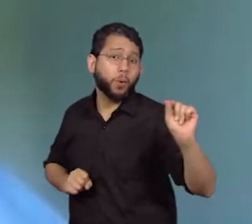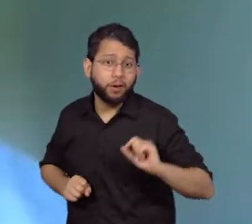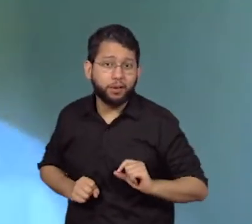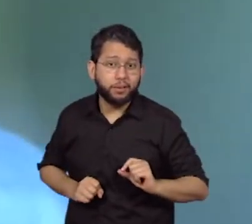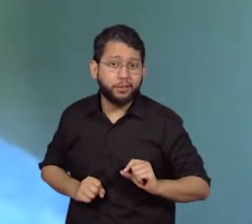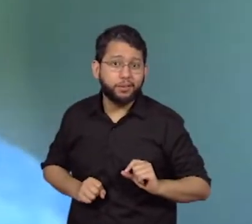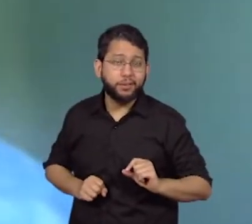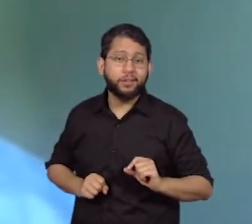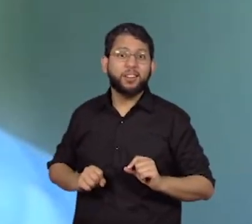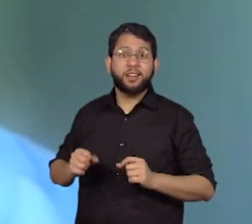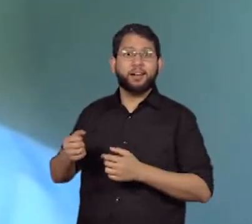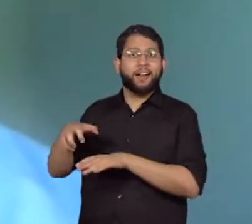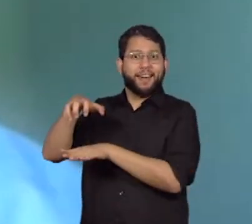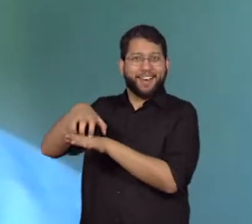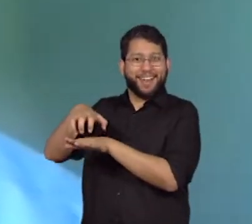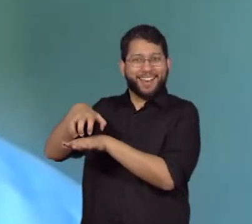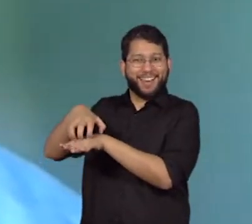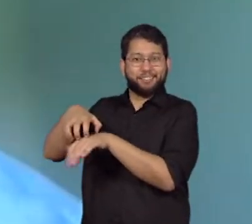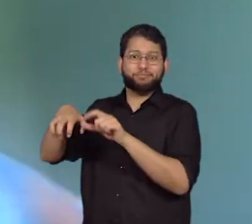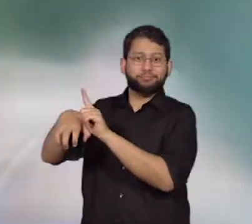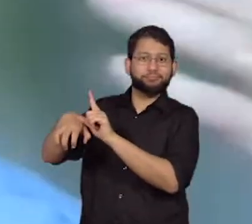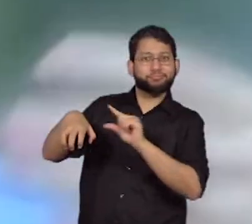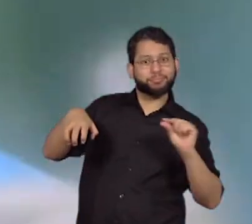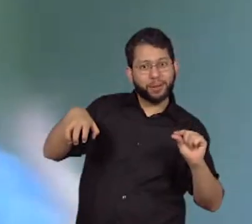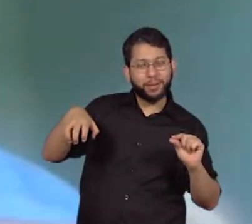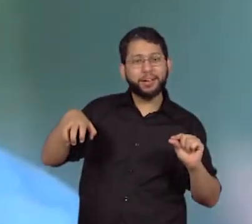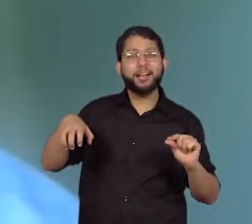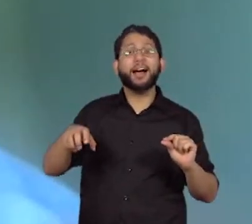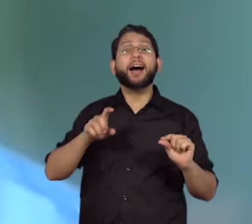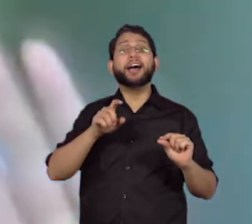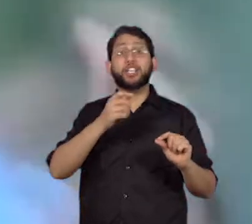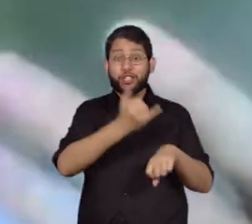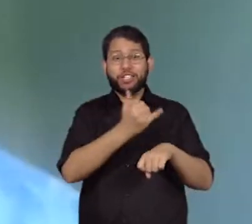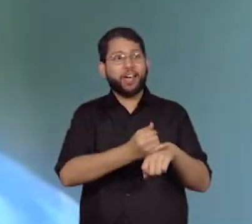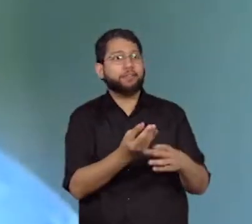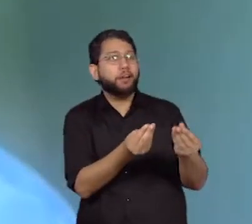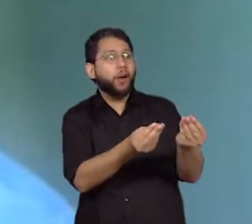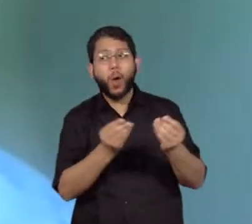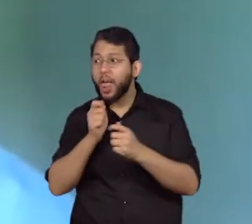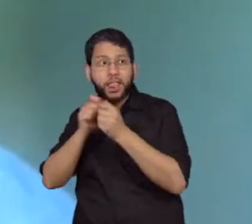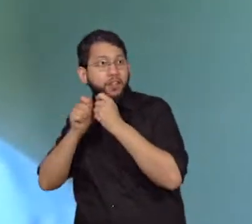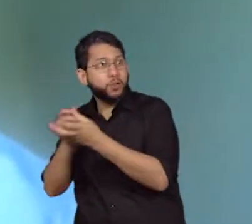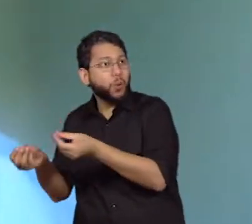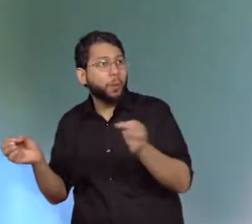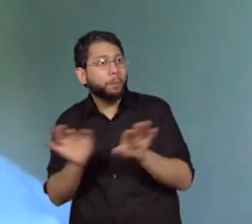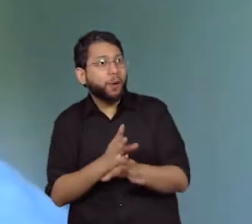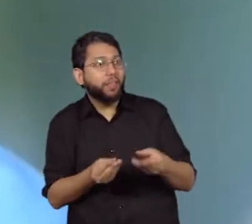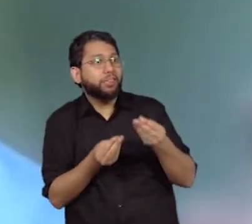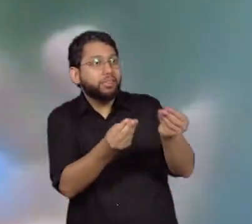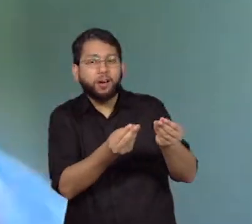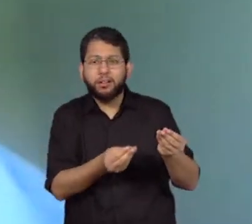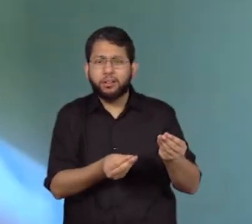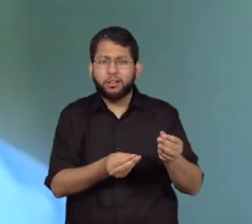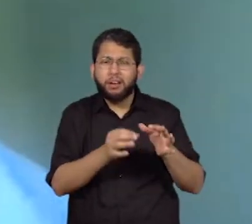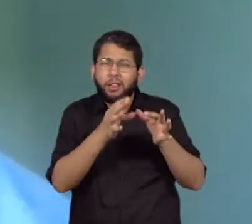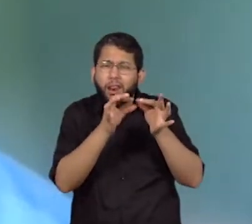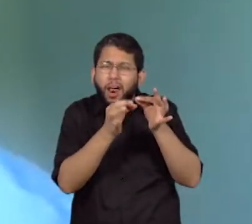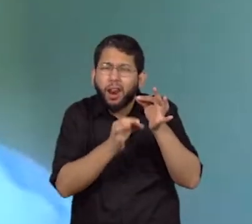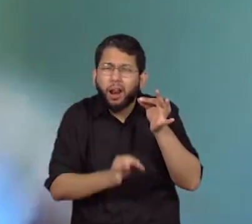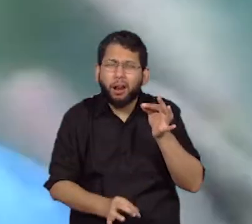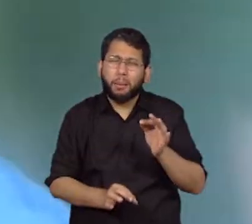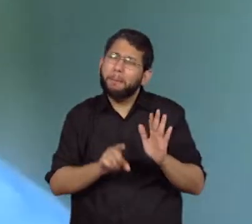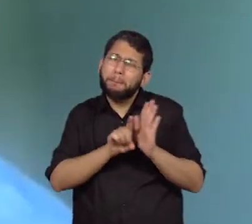saí da van, fui para a Cláudia e disse, Cláudia, tá aqui minha entrevista. Não é uma entrevista longa, são só